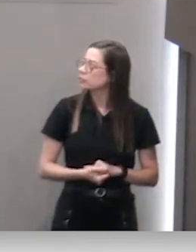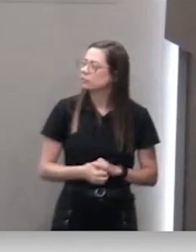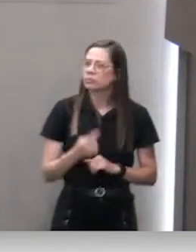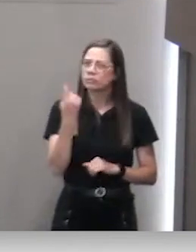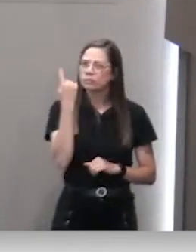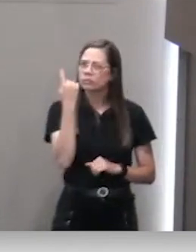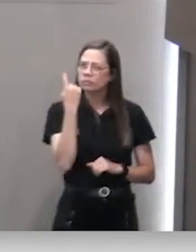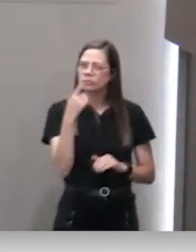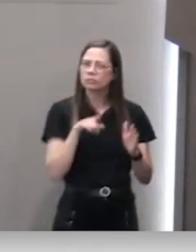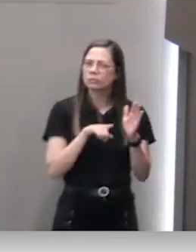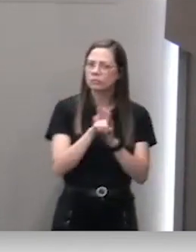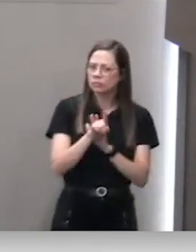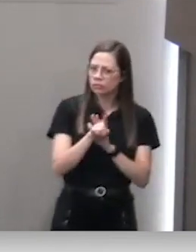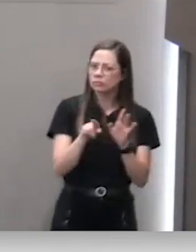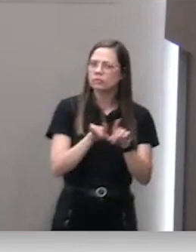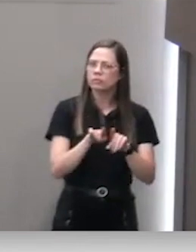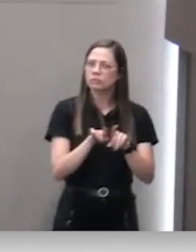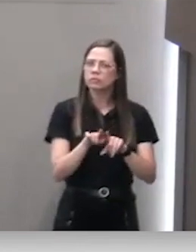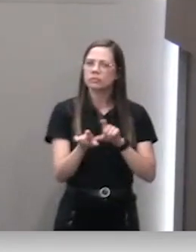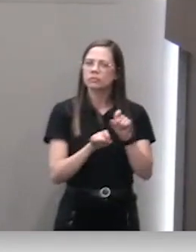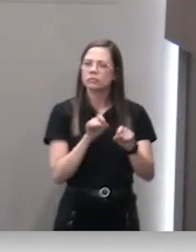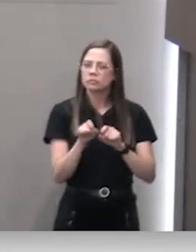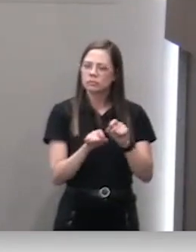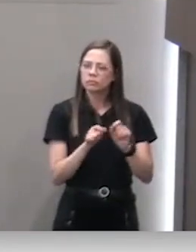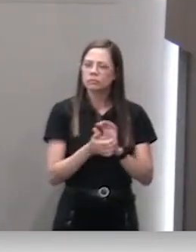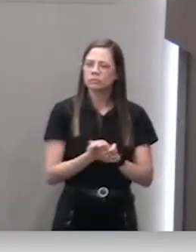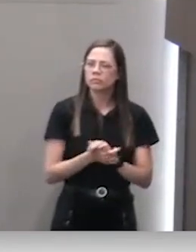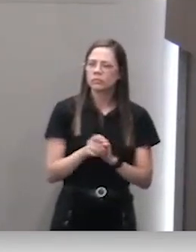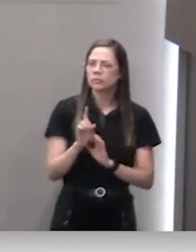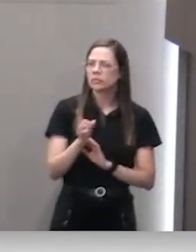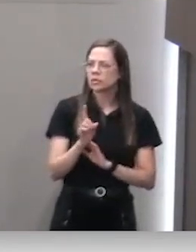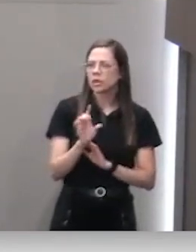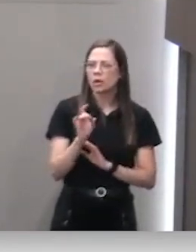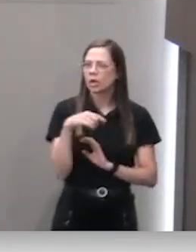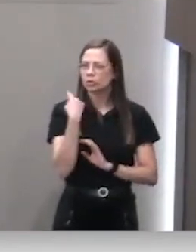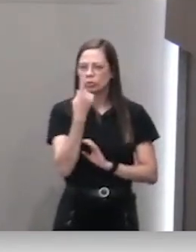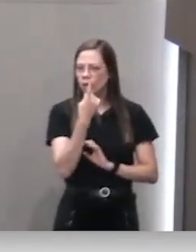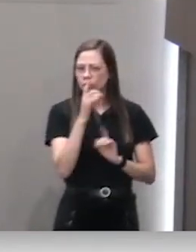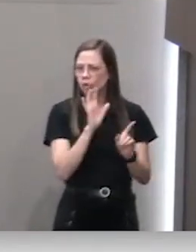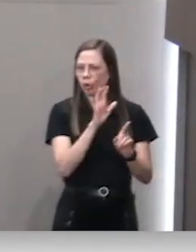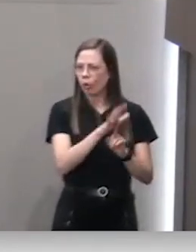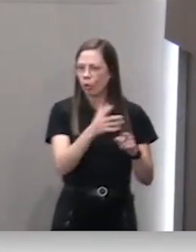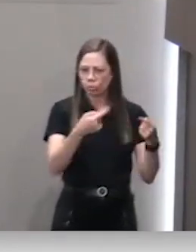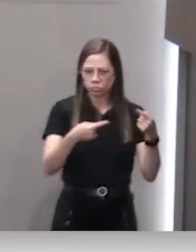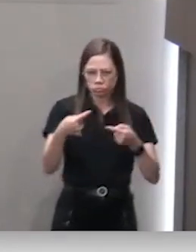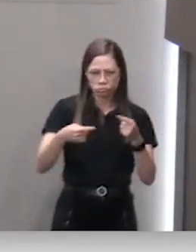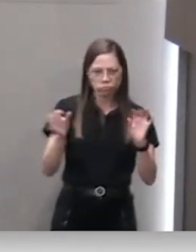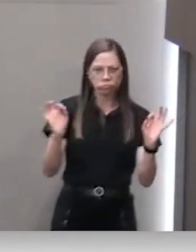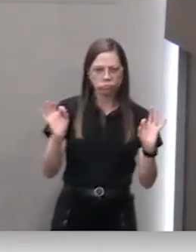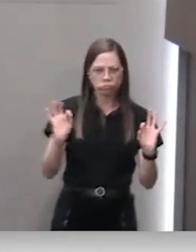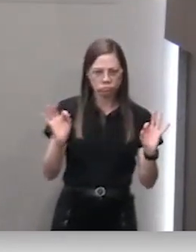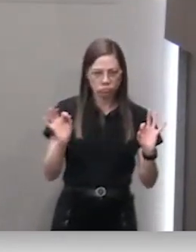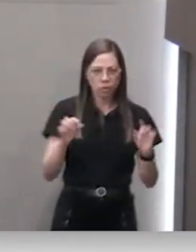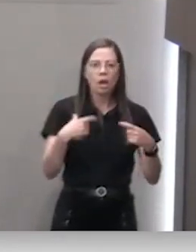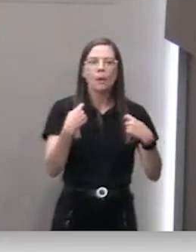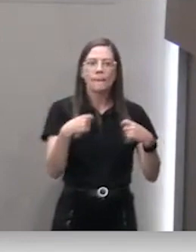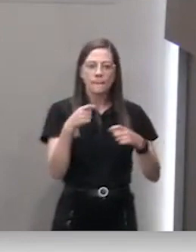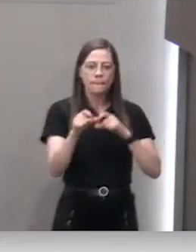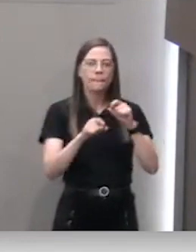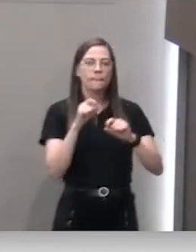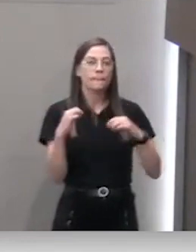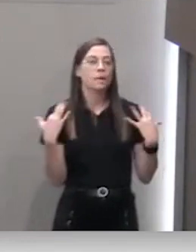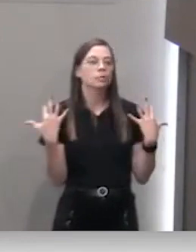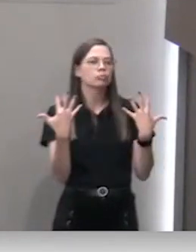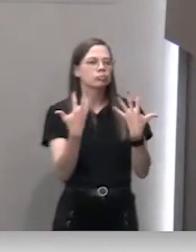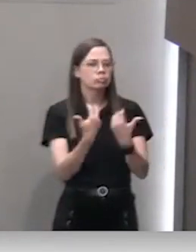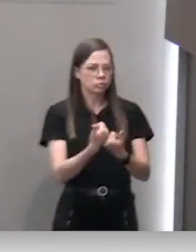Essa é outra questão, né? Não é que a gente é contra a discussão. Não, eu acho que tem que se propiciar todo. Eu